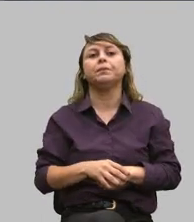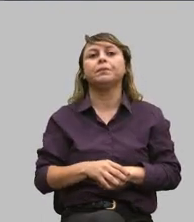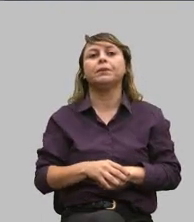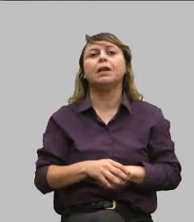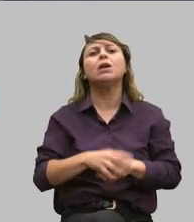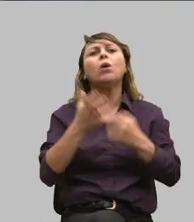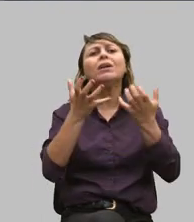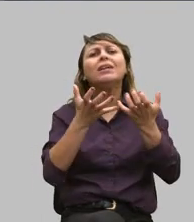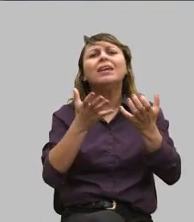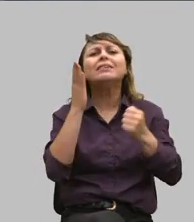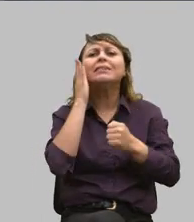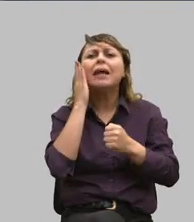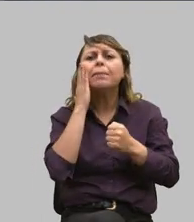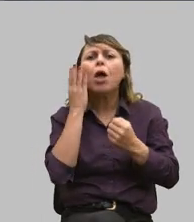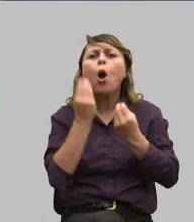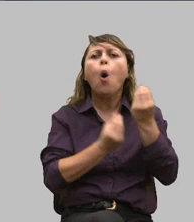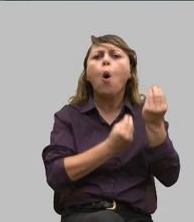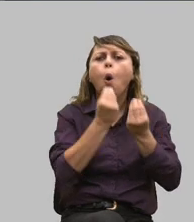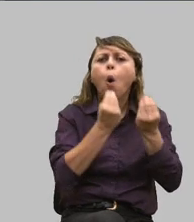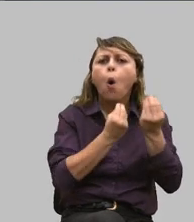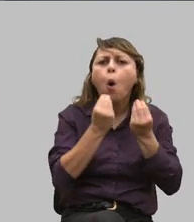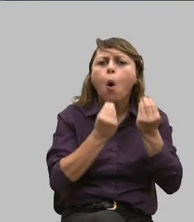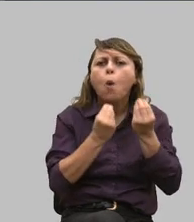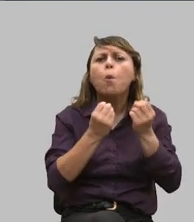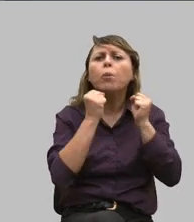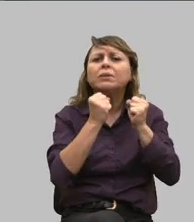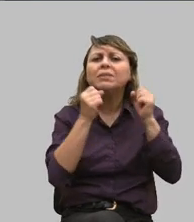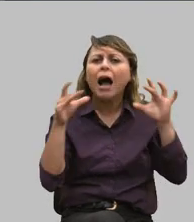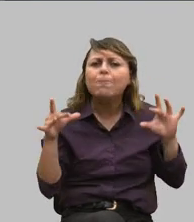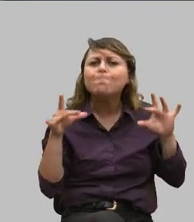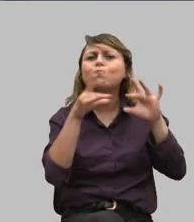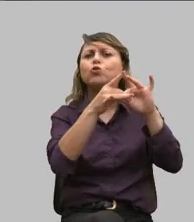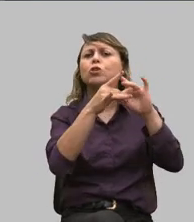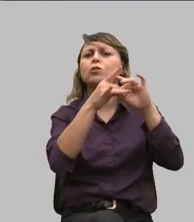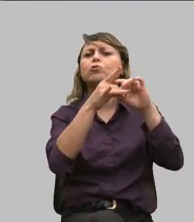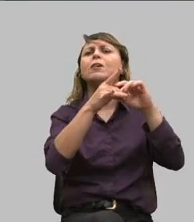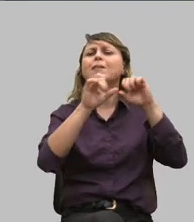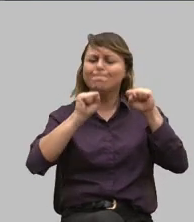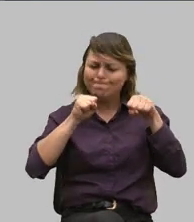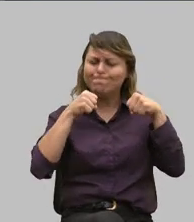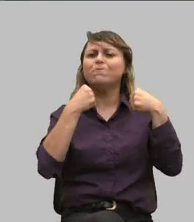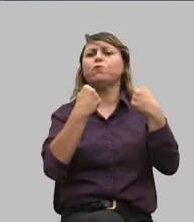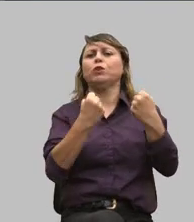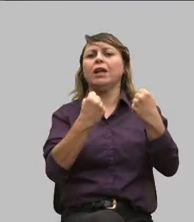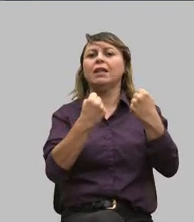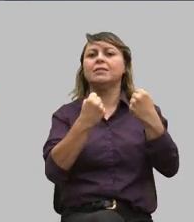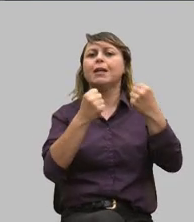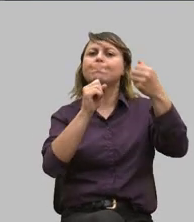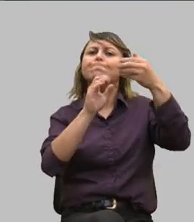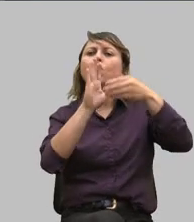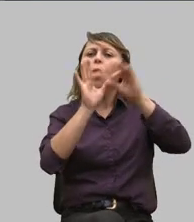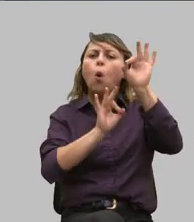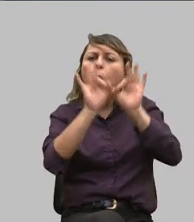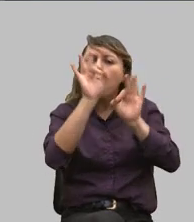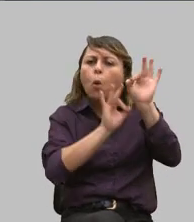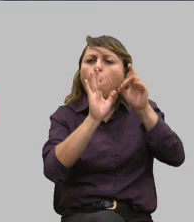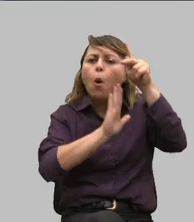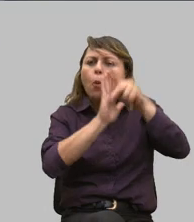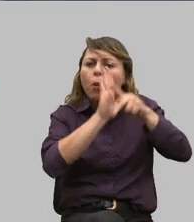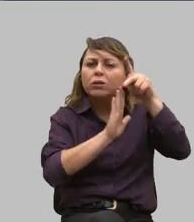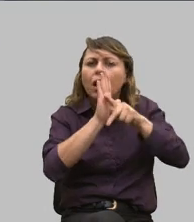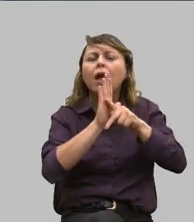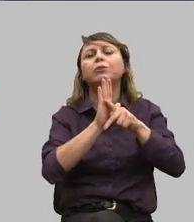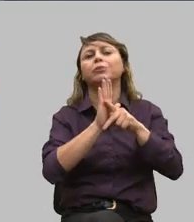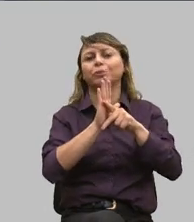também querendo saber como que nós podemos nos unir ainda mais para poder fortalecer esse programa nas escolas municipais tô vendo aqui que